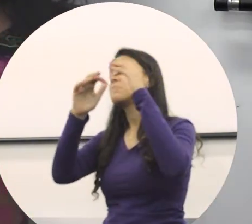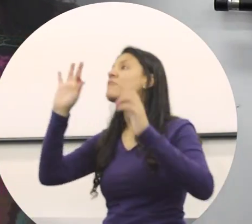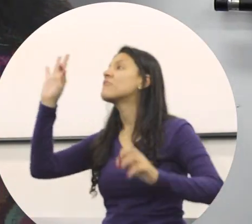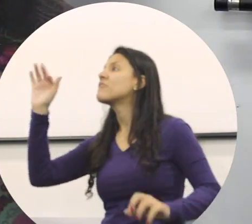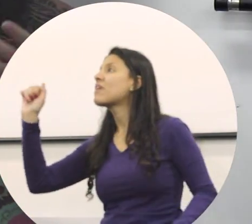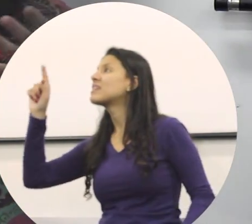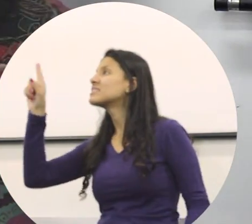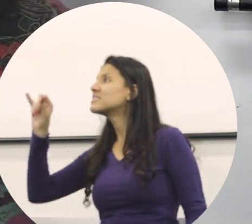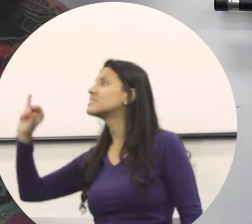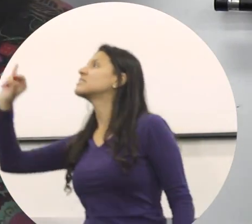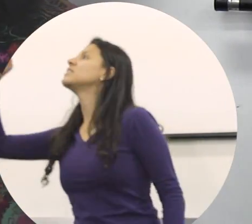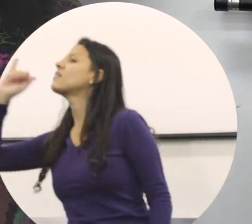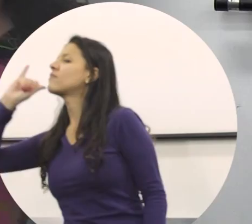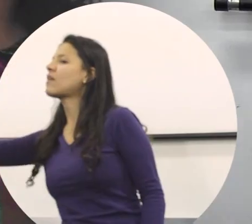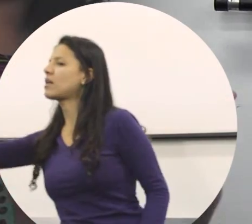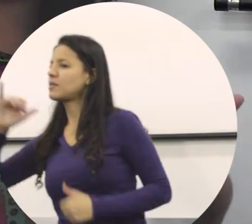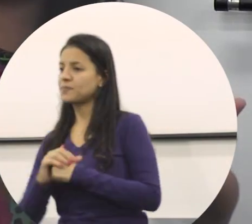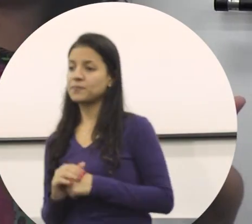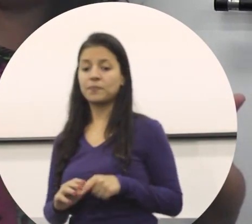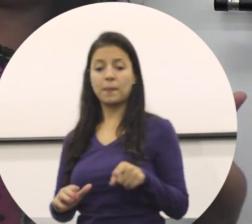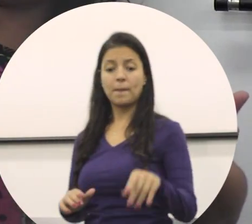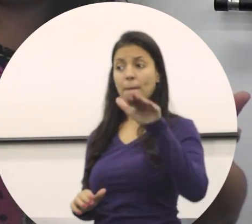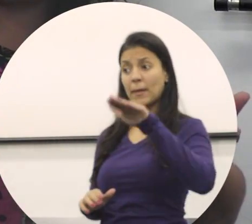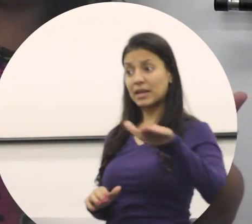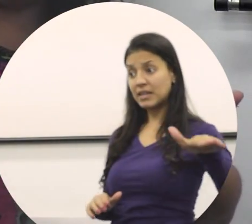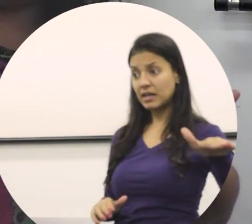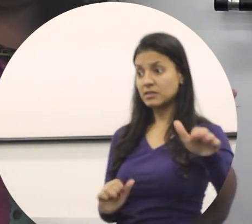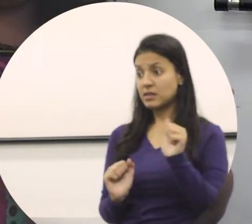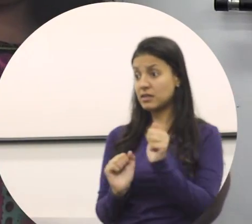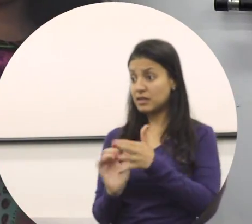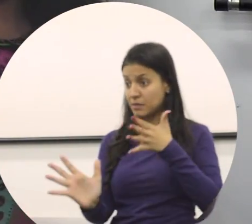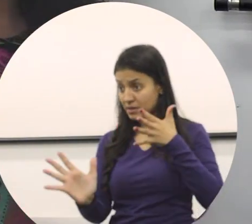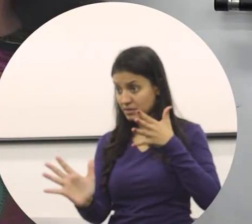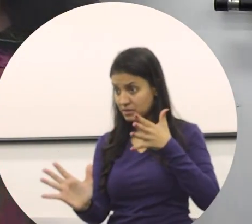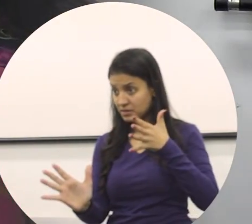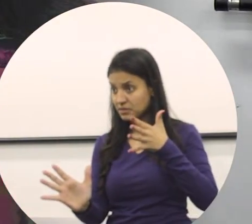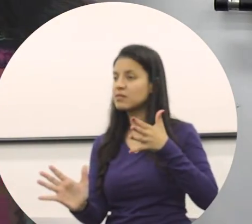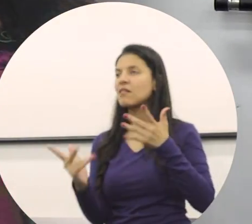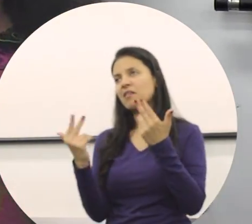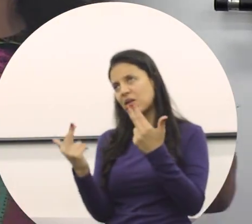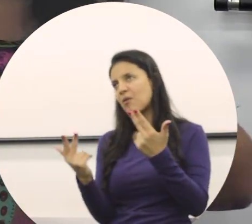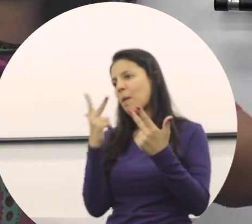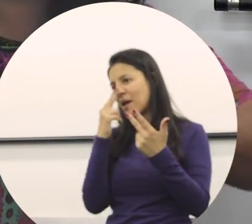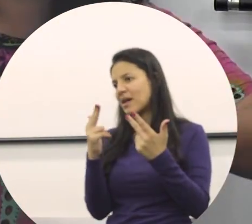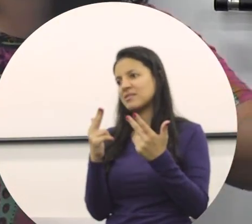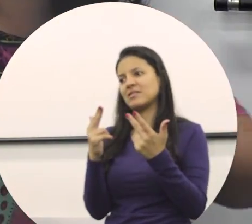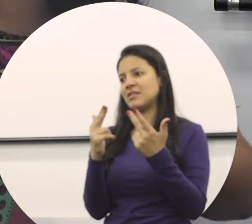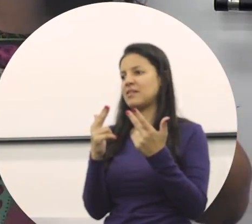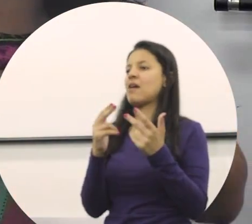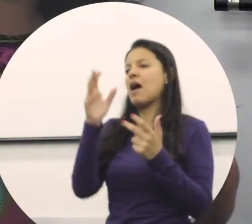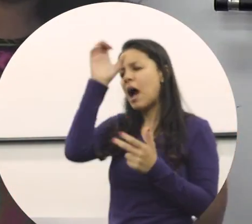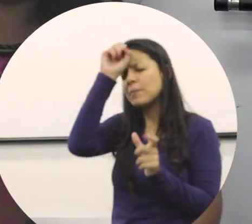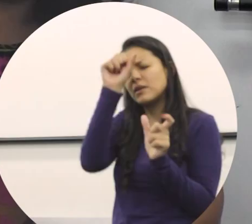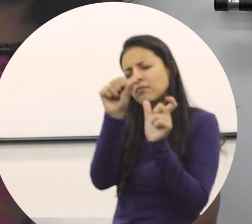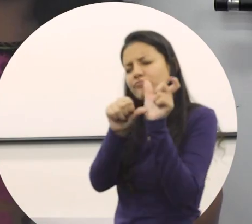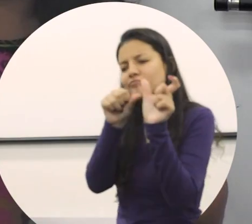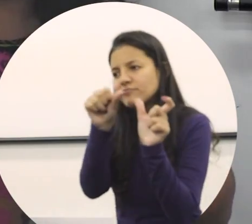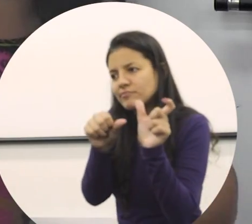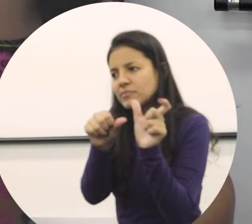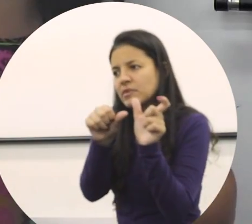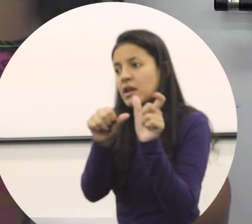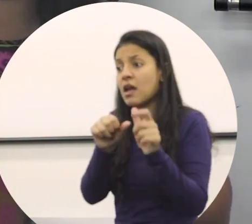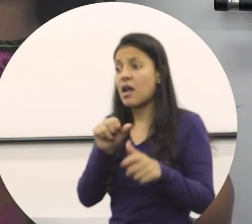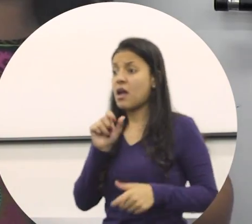criança surda faz alguma coisa nesse sentido em Libras, se a professora não tem um domínio